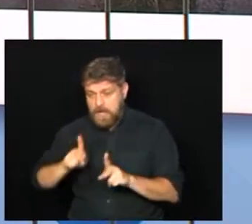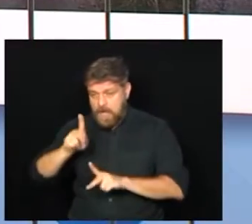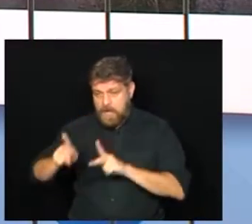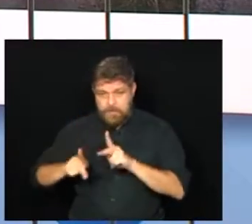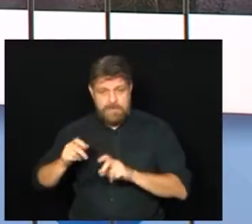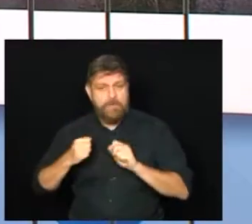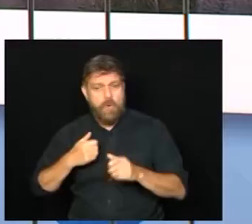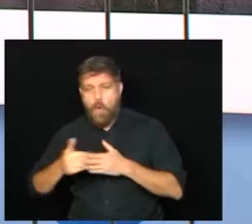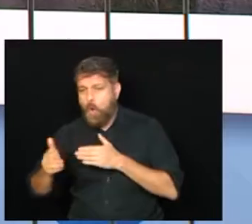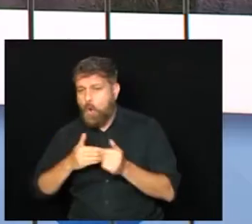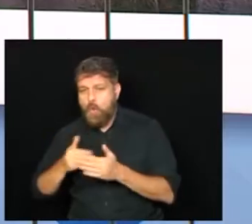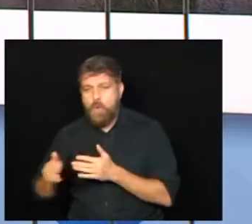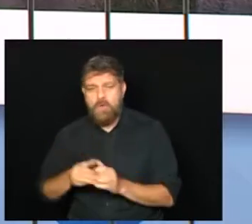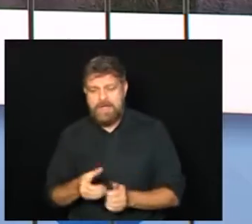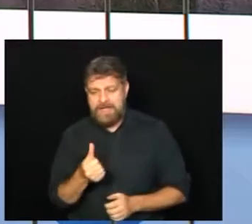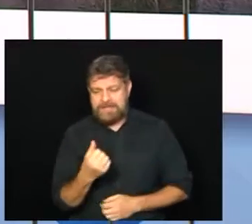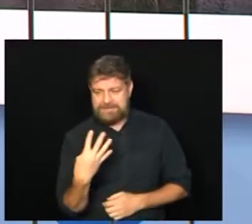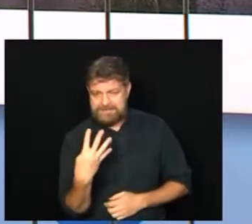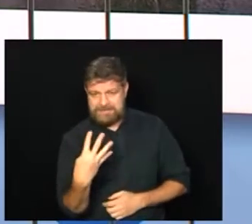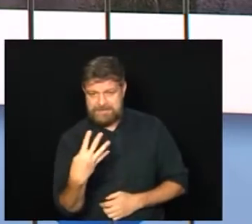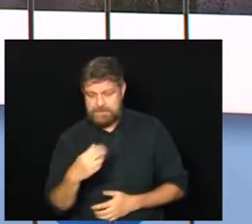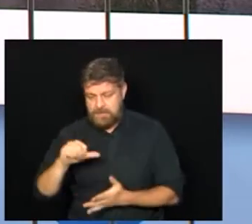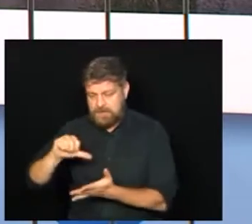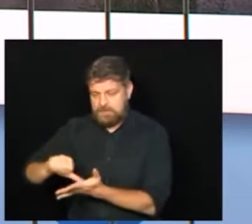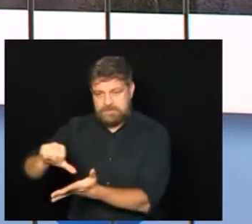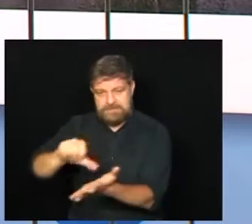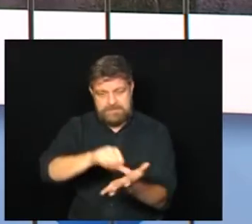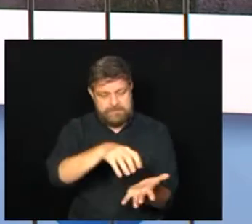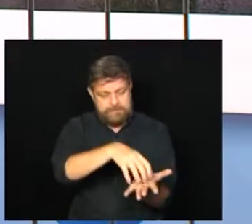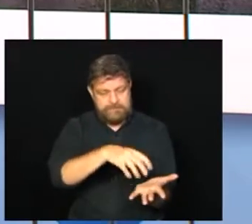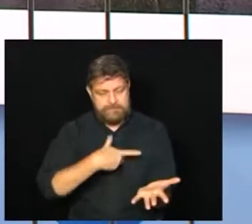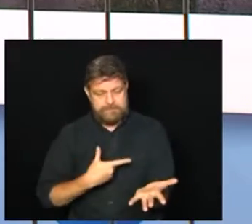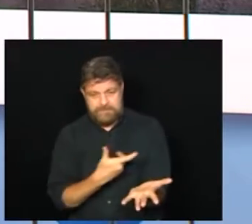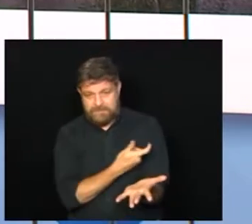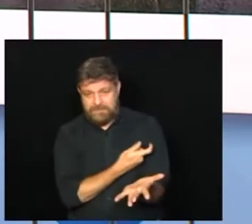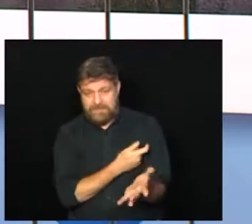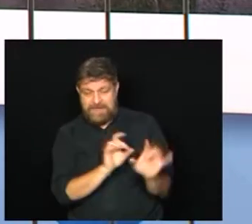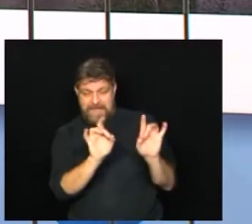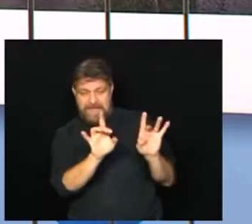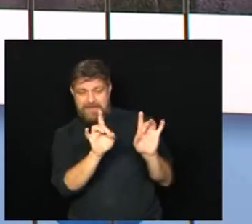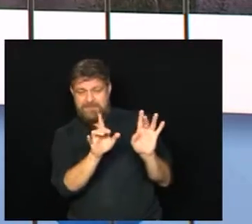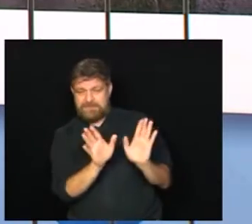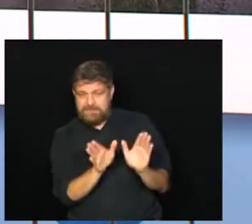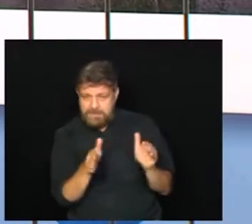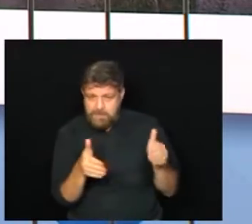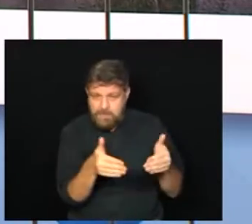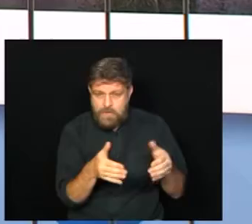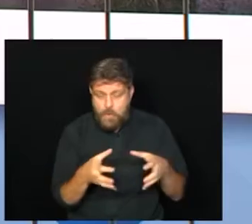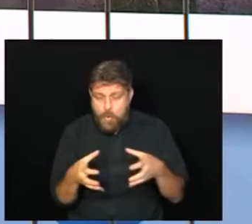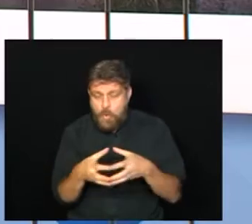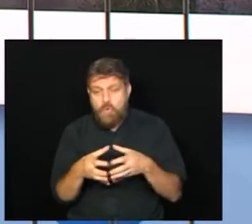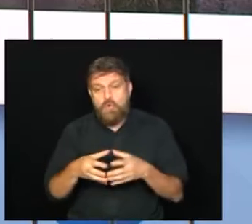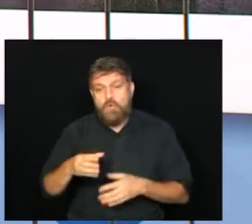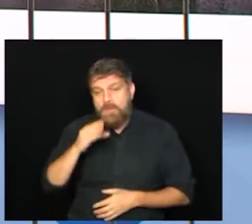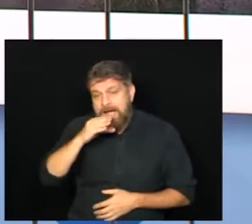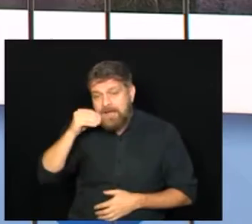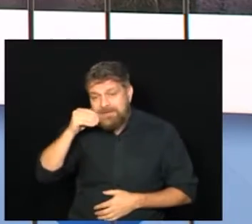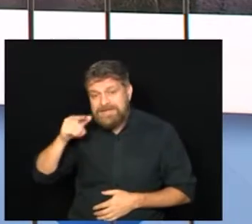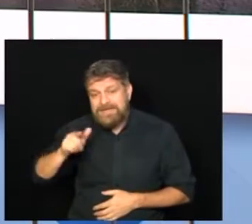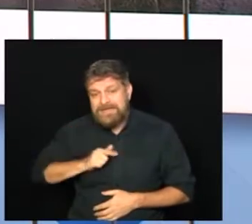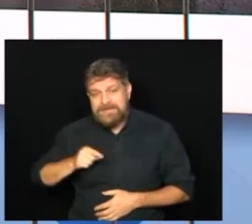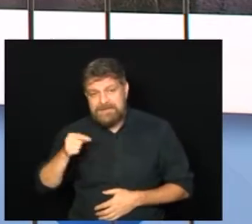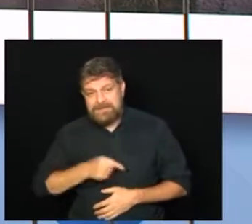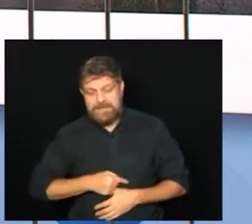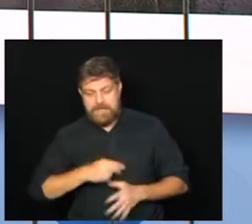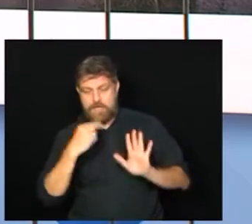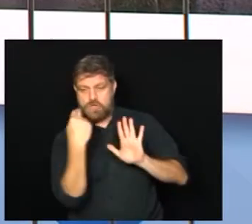em qualquer um dos 64 centros de saúde, mas especificamente esse público tem esses centros de saúde que eu